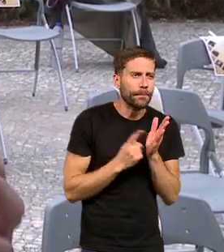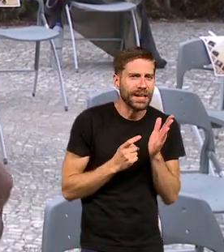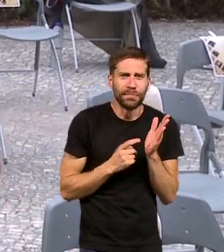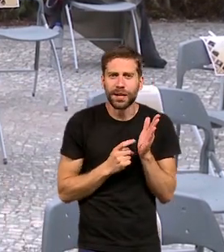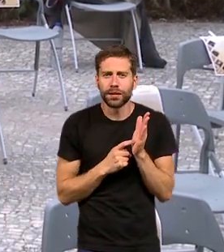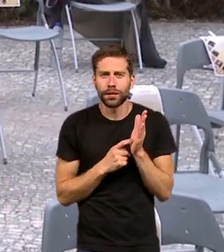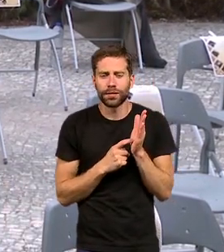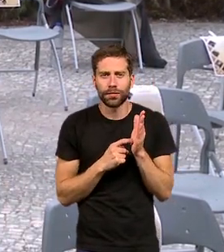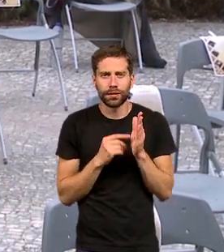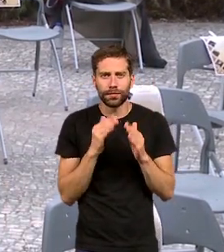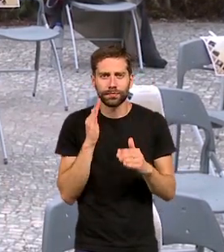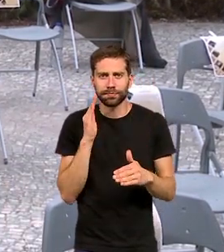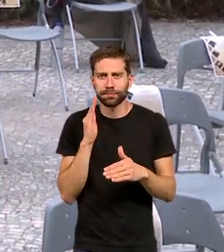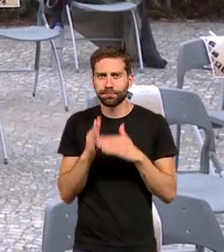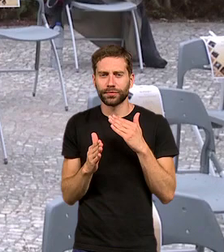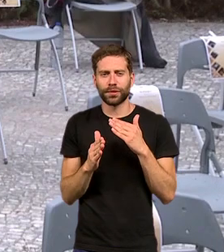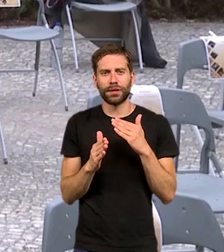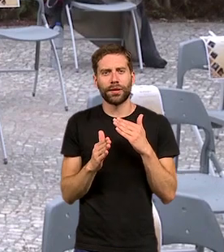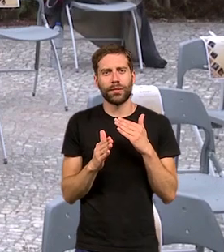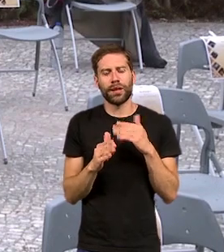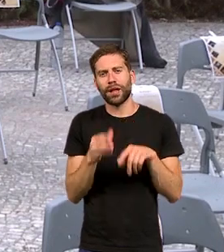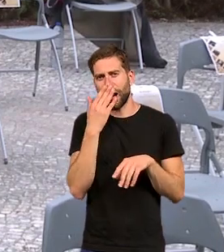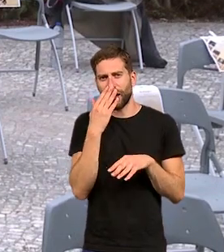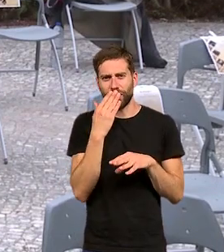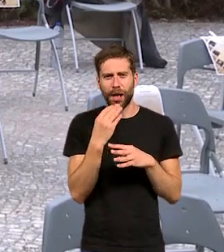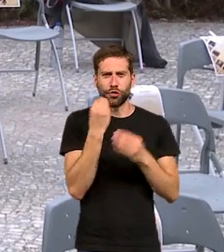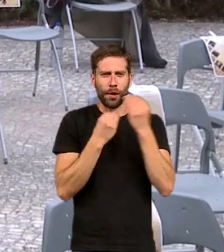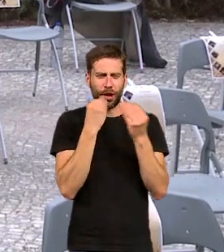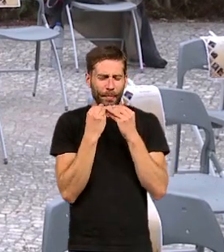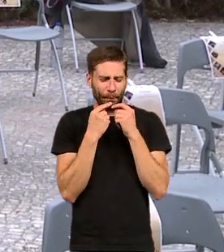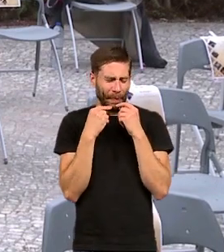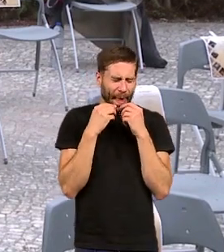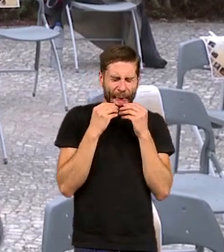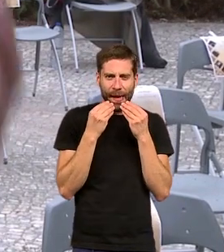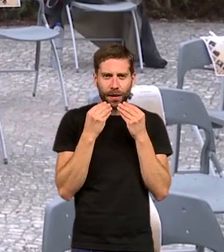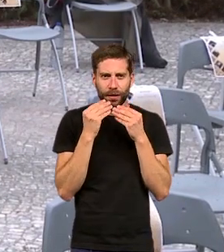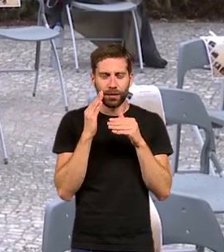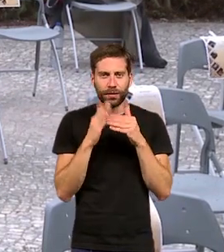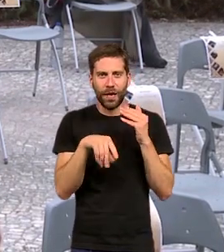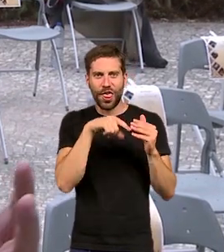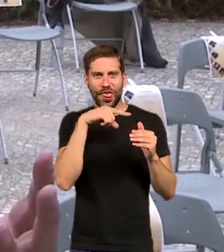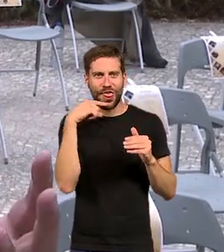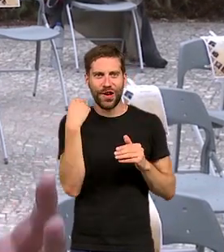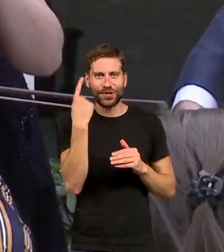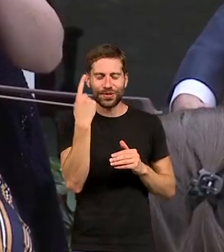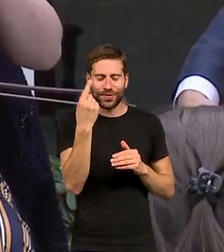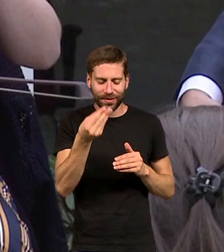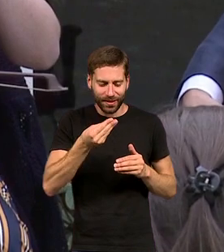depois isto é como se de repente estivéssemos a comer durante muito tempo coisas amargas e de repente tivéssemos um